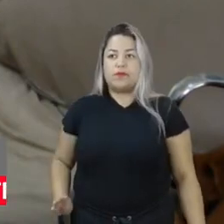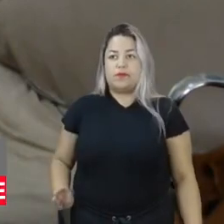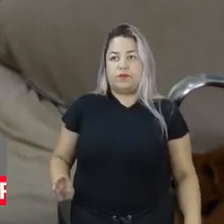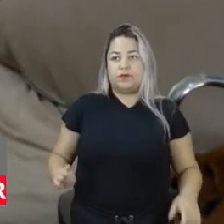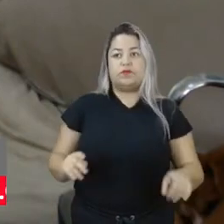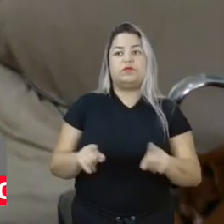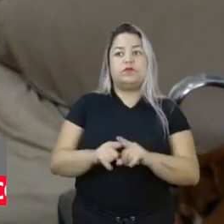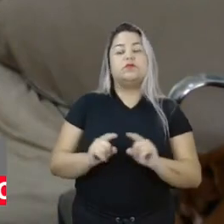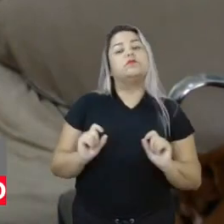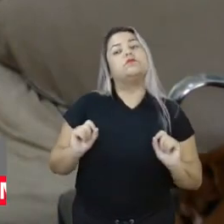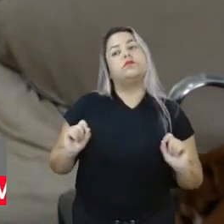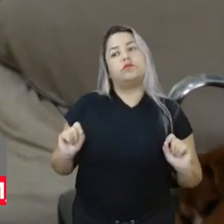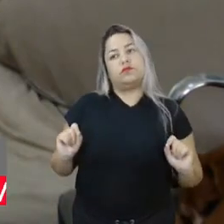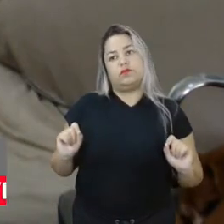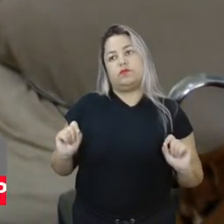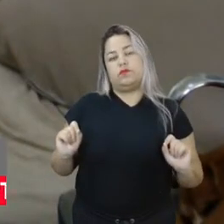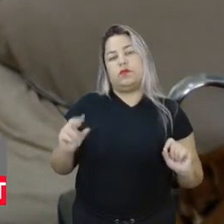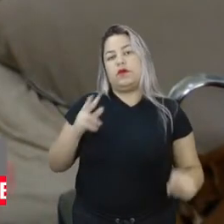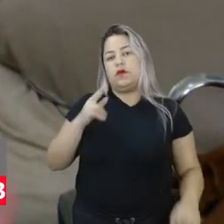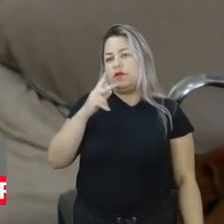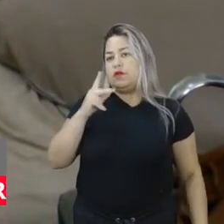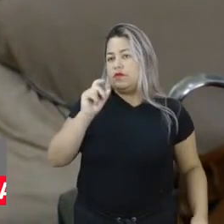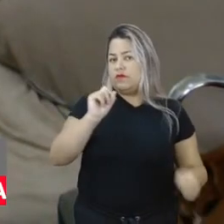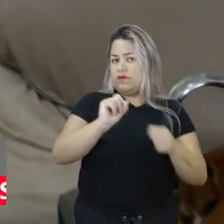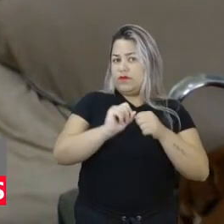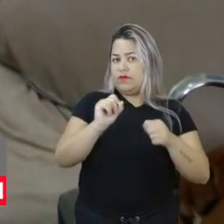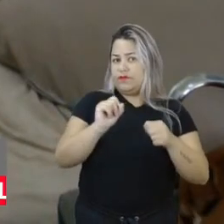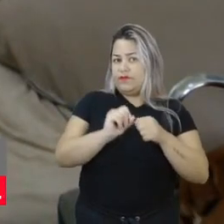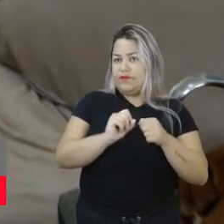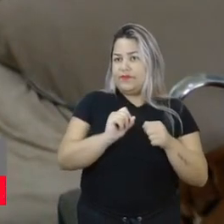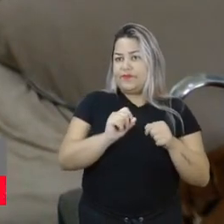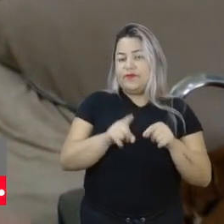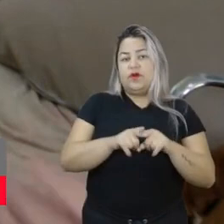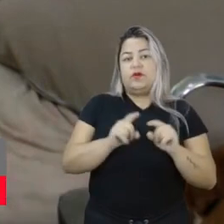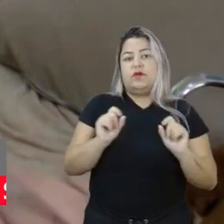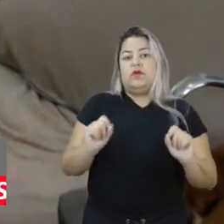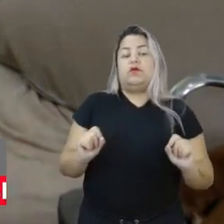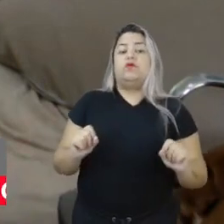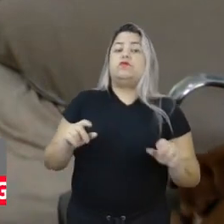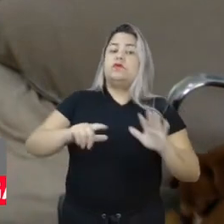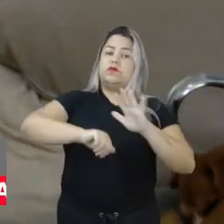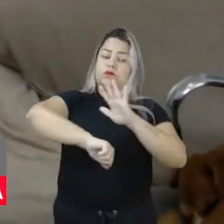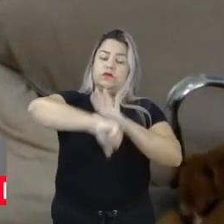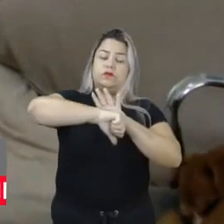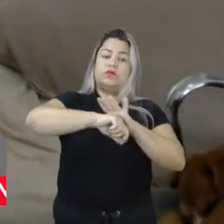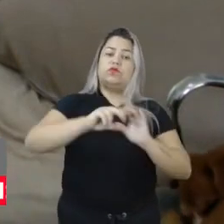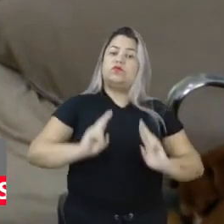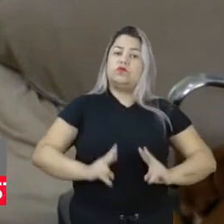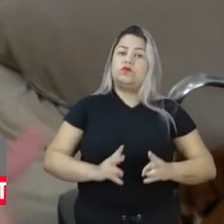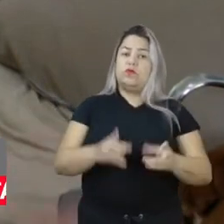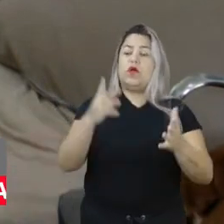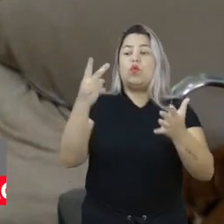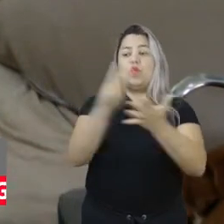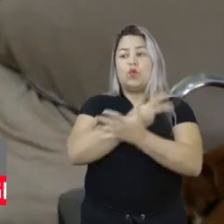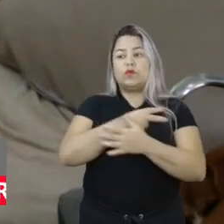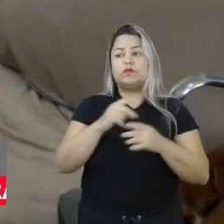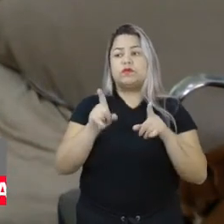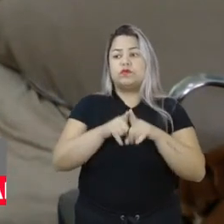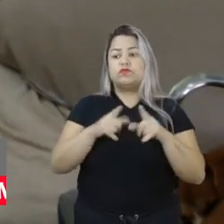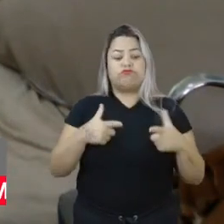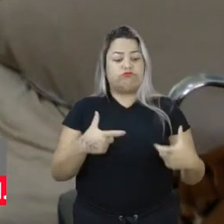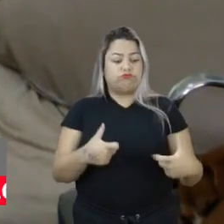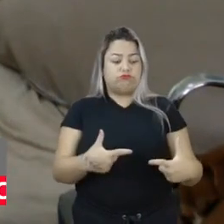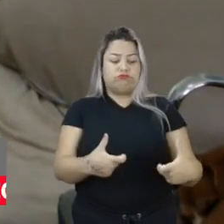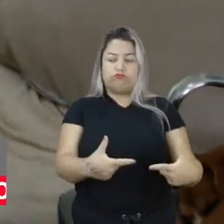do diversionismo. Netanyahu, ele faz esse tipo de distração aí, enquanto os crimes continuam a acontecer, os crimes de guerra